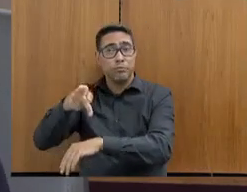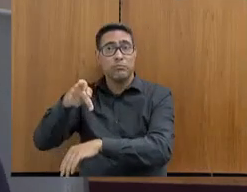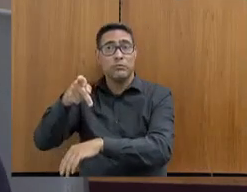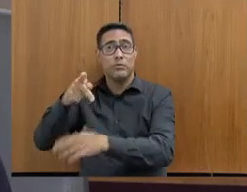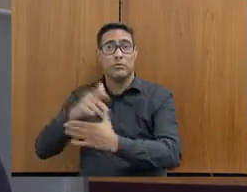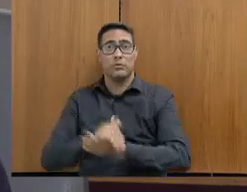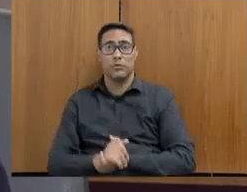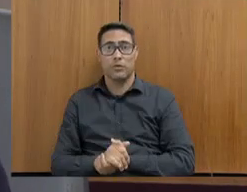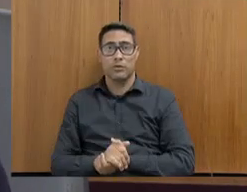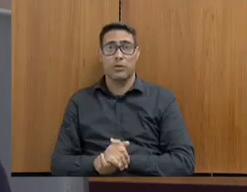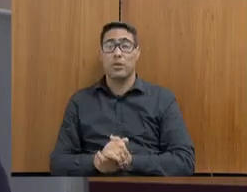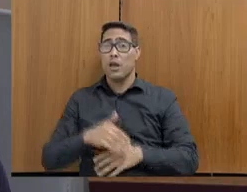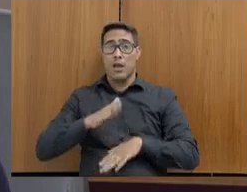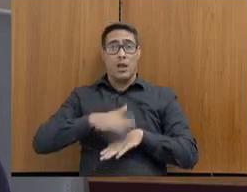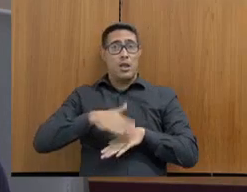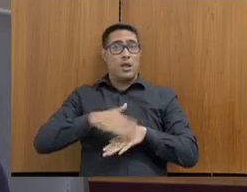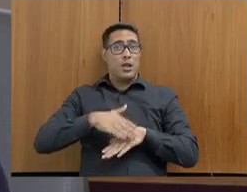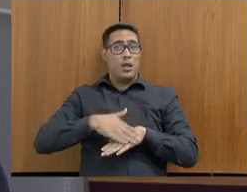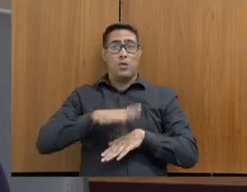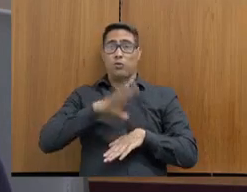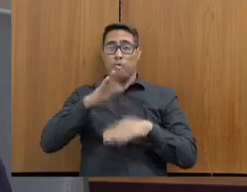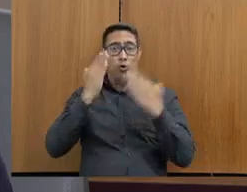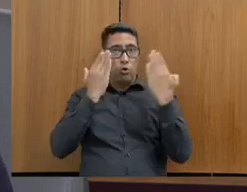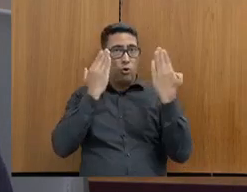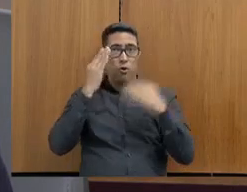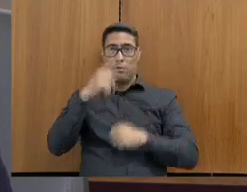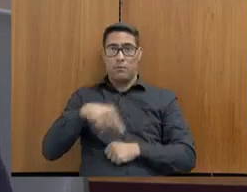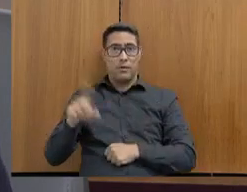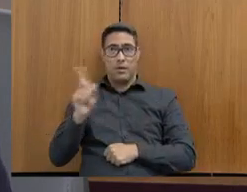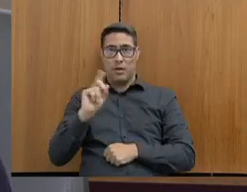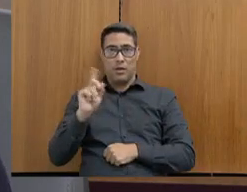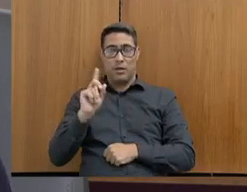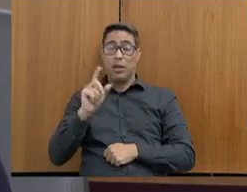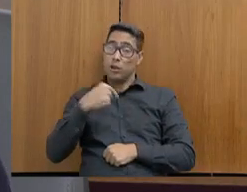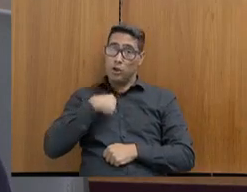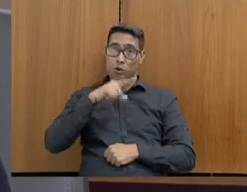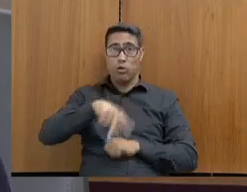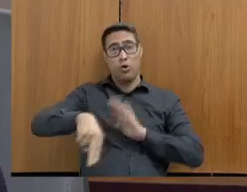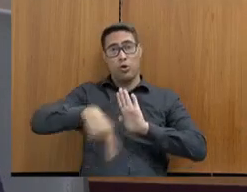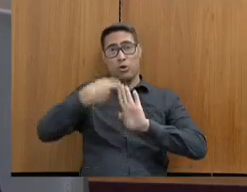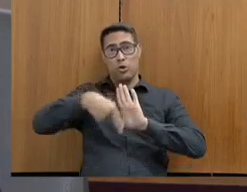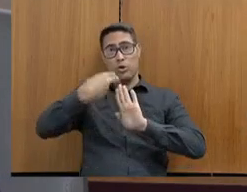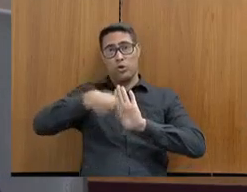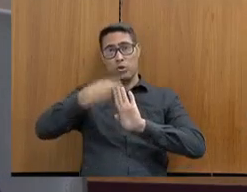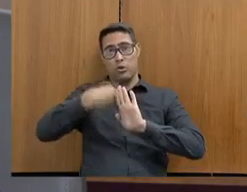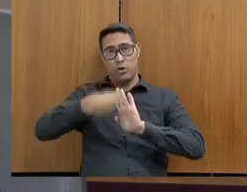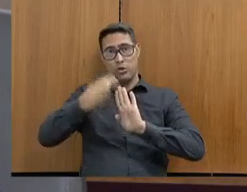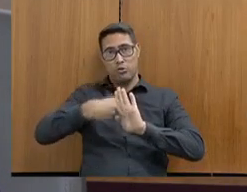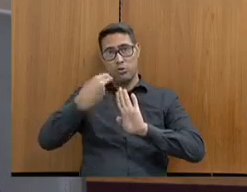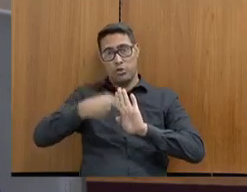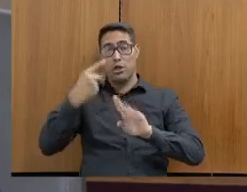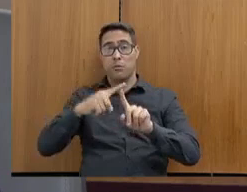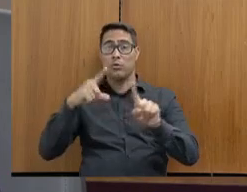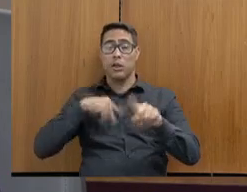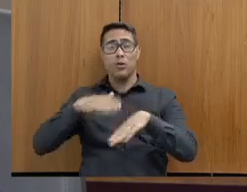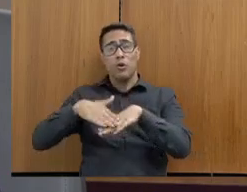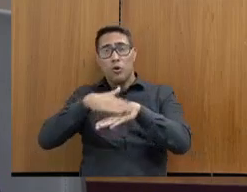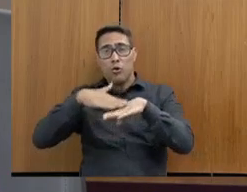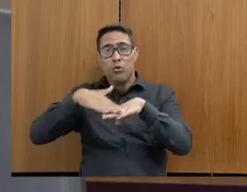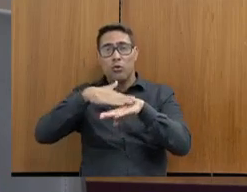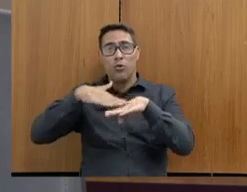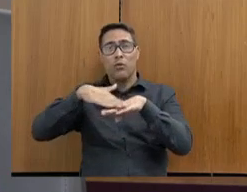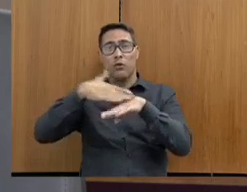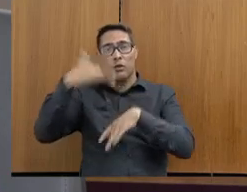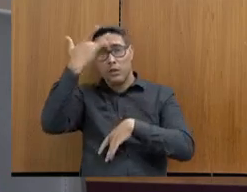eu não sou psiquiatra sua cirurgião mas eu tenho dialogado com pessoas que ao meu ver não tem problema